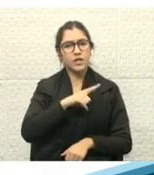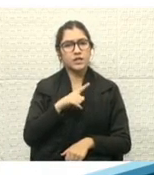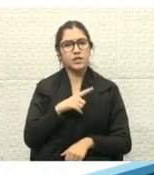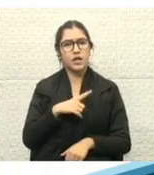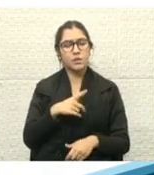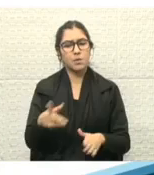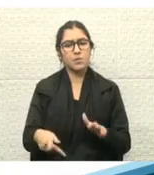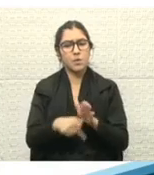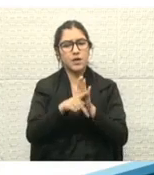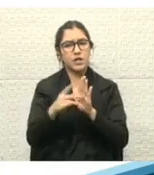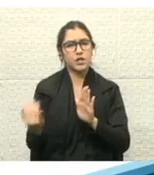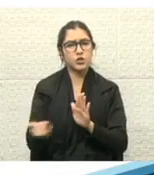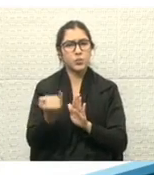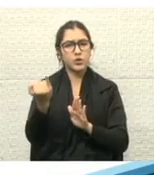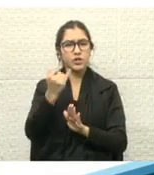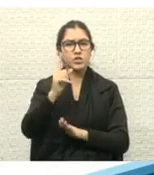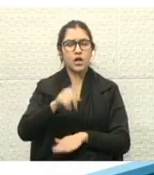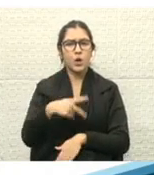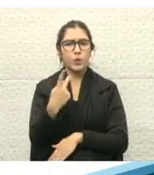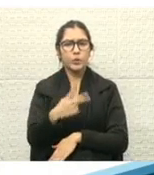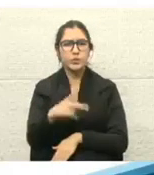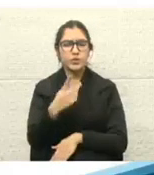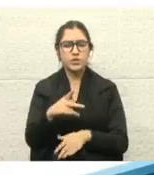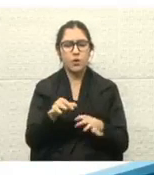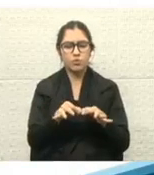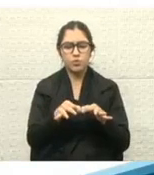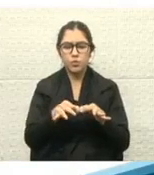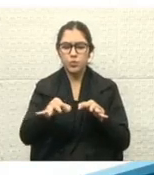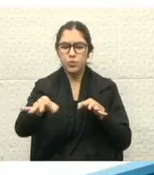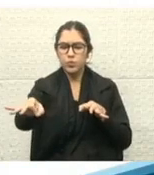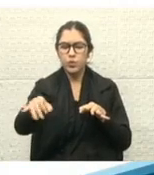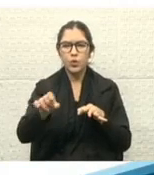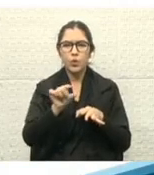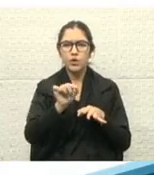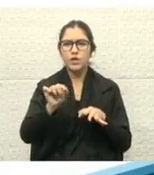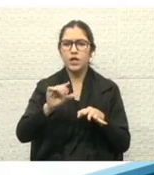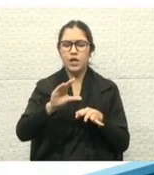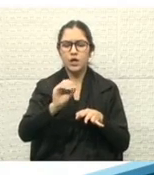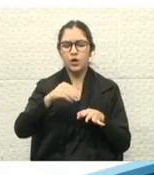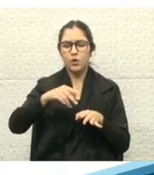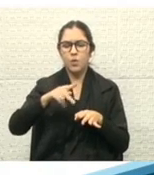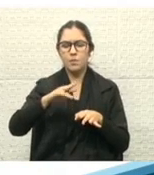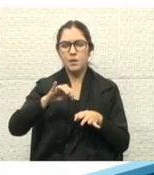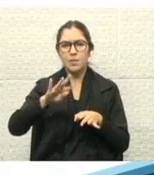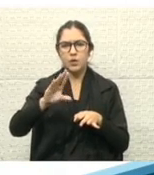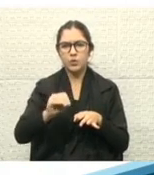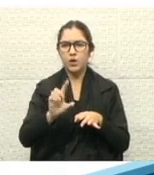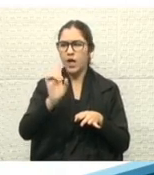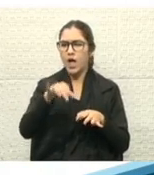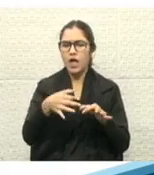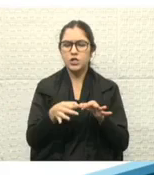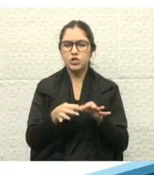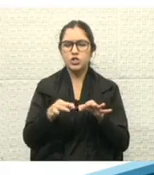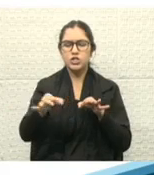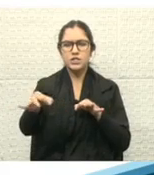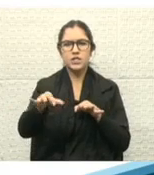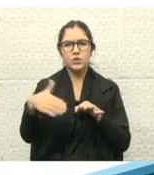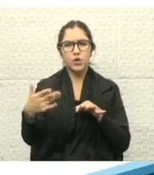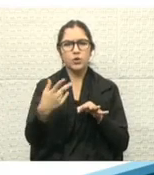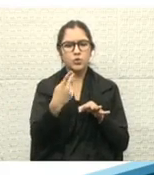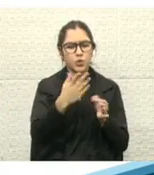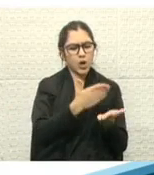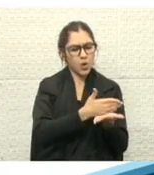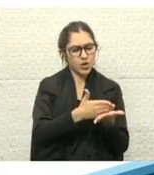uma propriedade importante, que é o seu comprimento. Então, o que é o comprimento do vetor? É a distância da